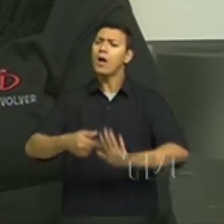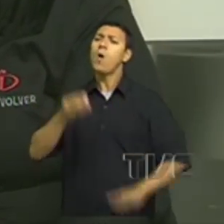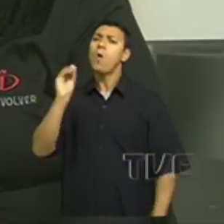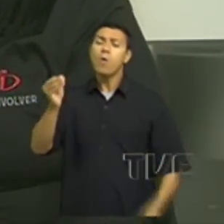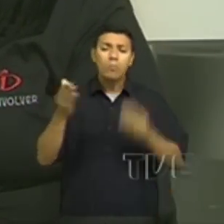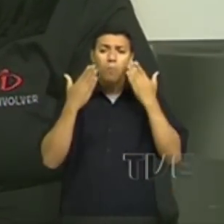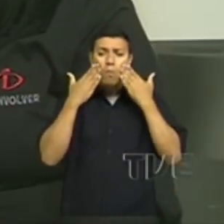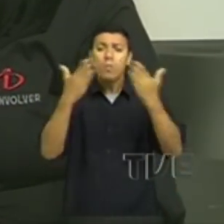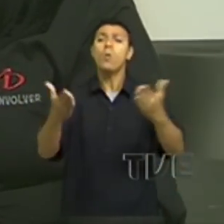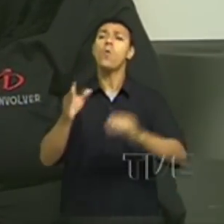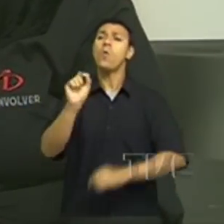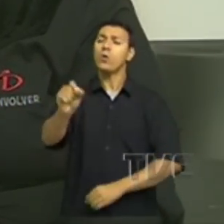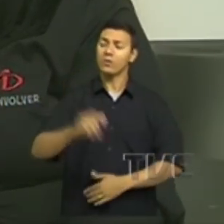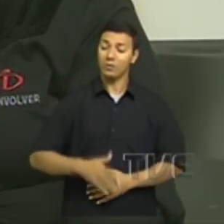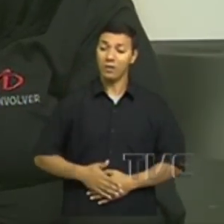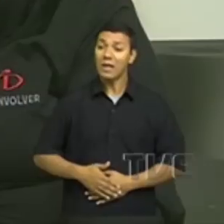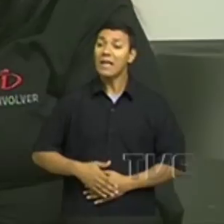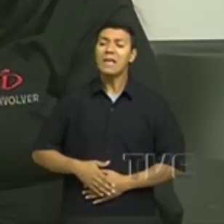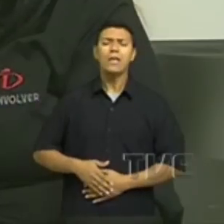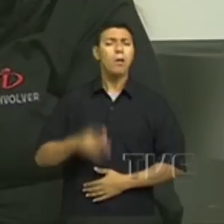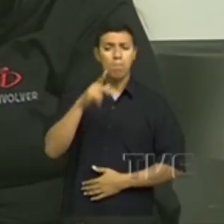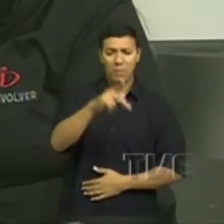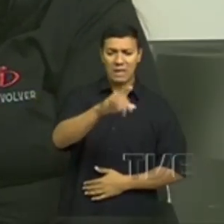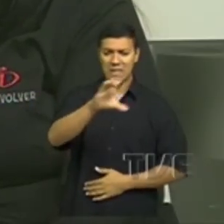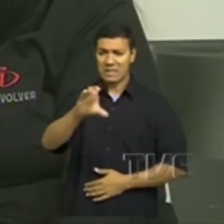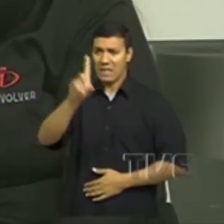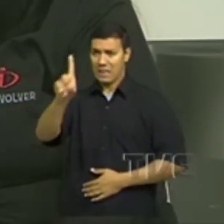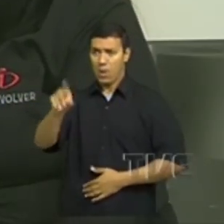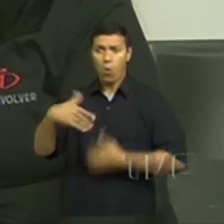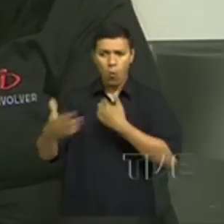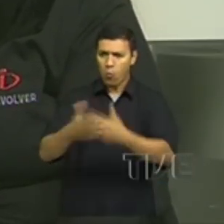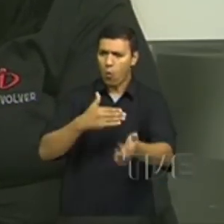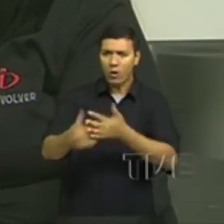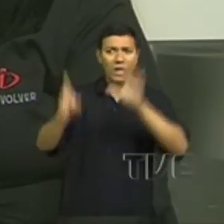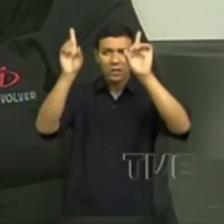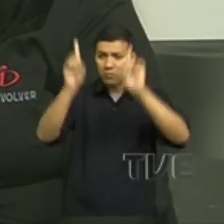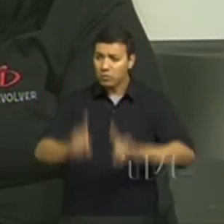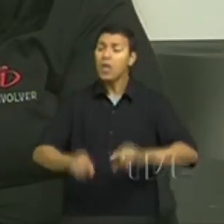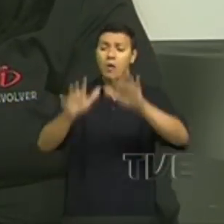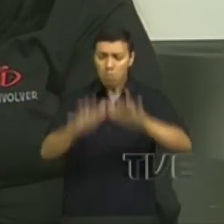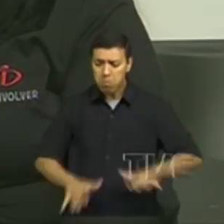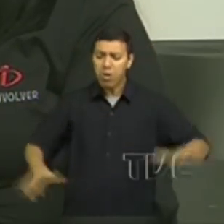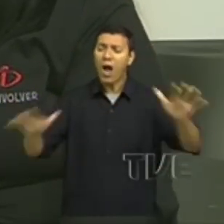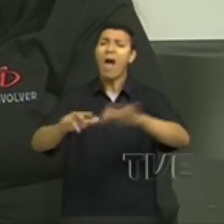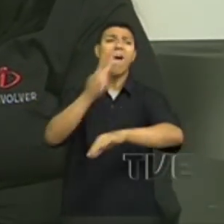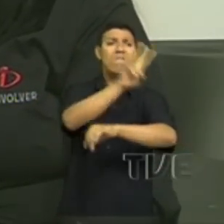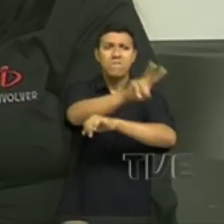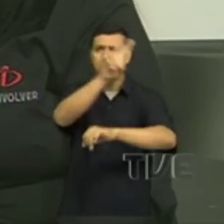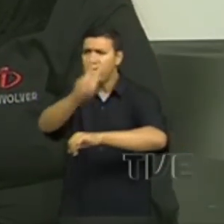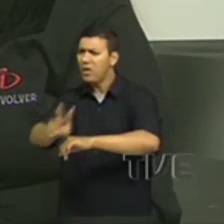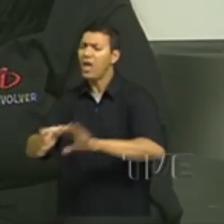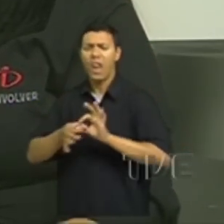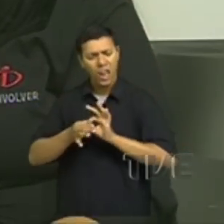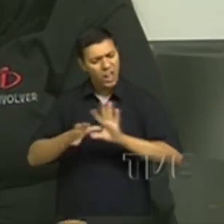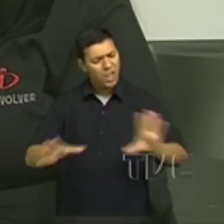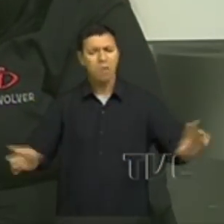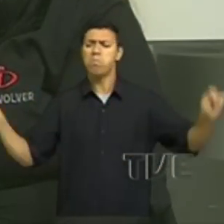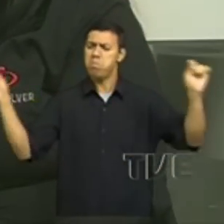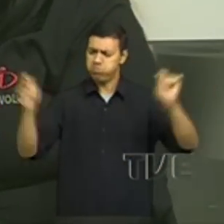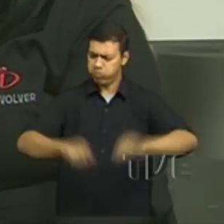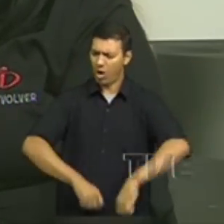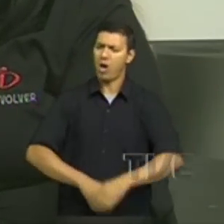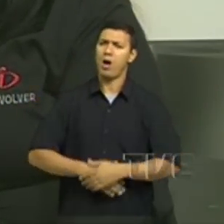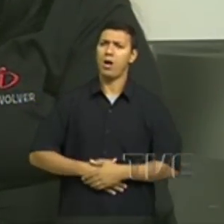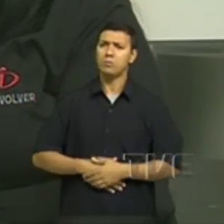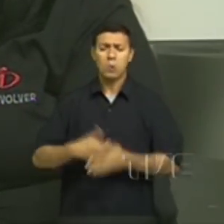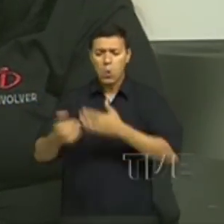para a sociedade, que pessoas com deficiências são um público consumidor, né? Que estão ali disponíveis para ter